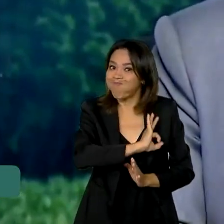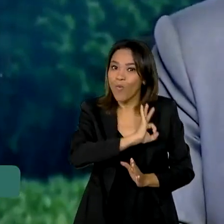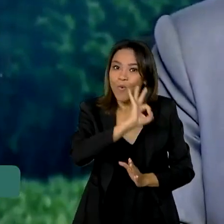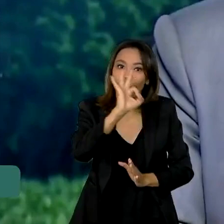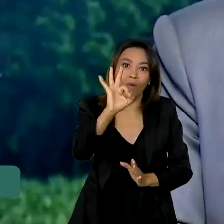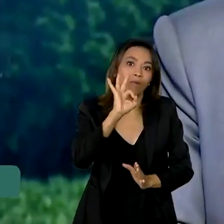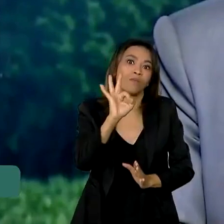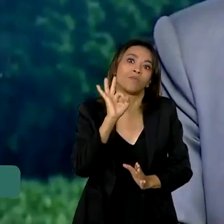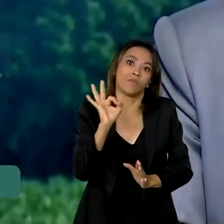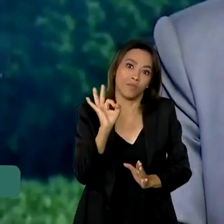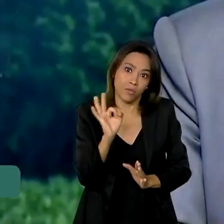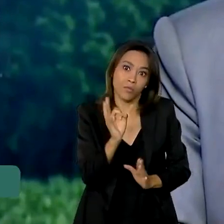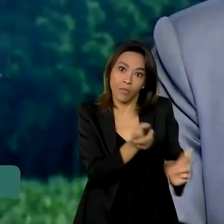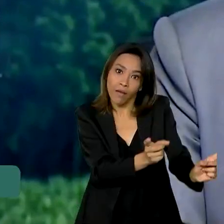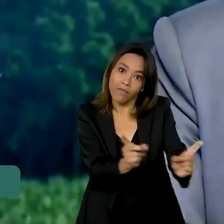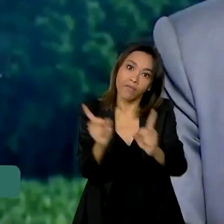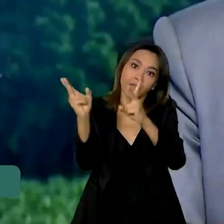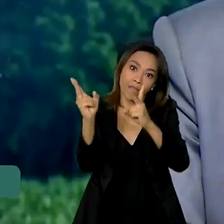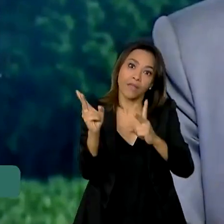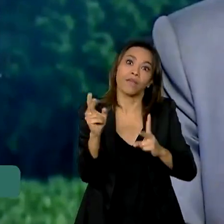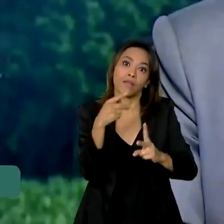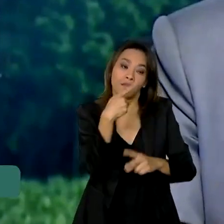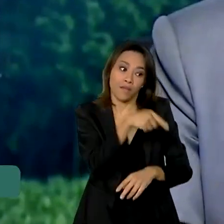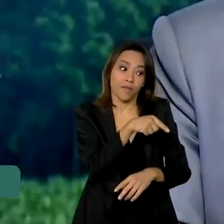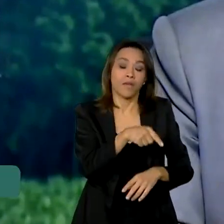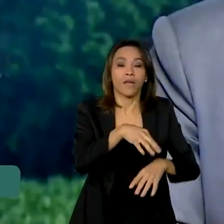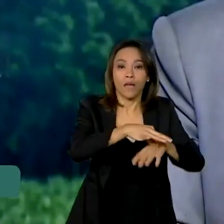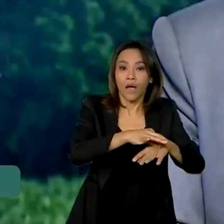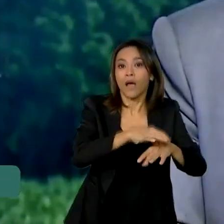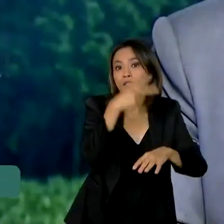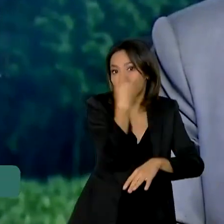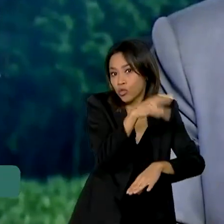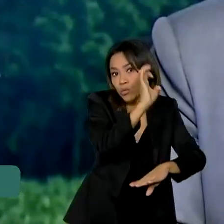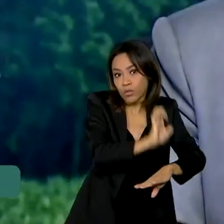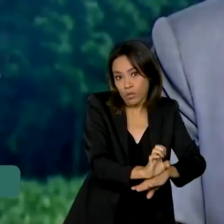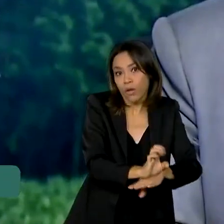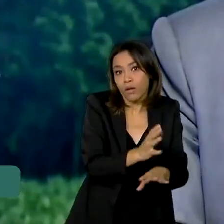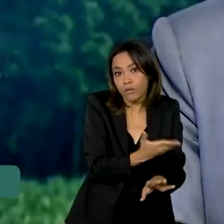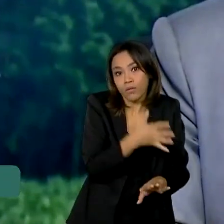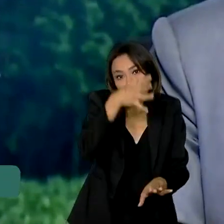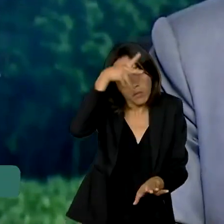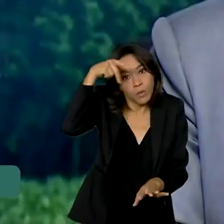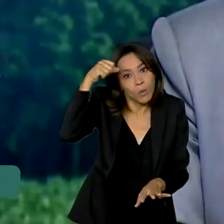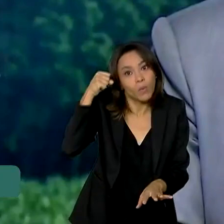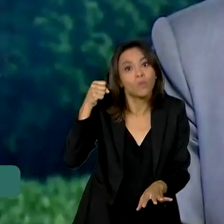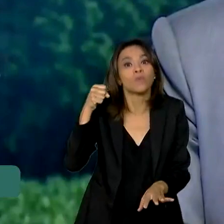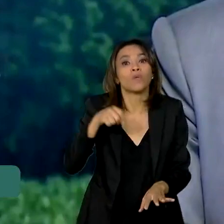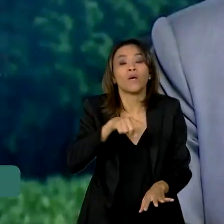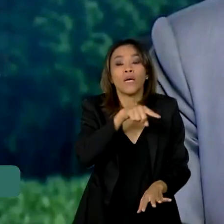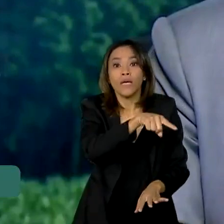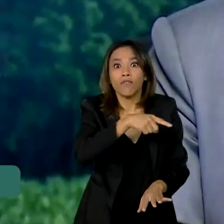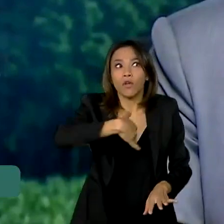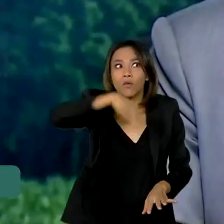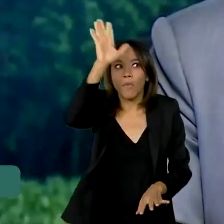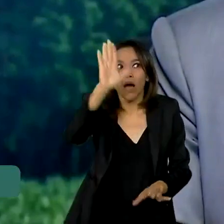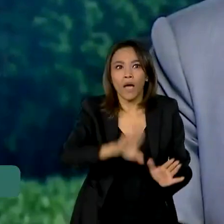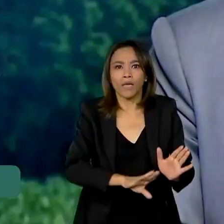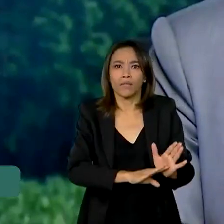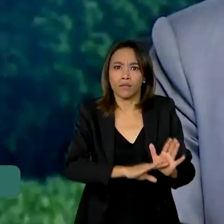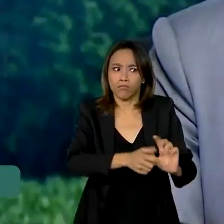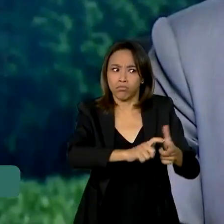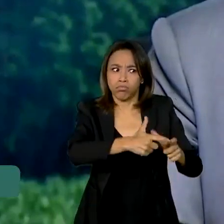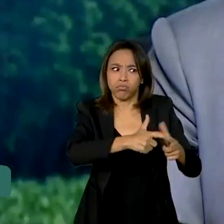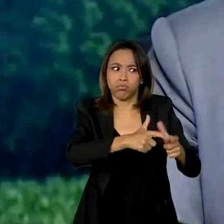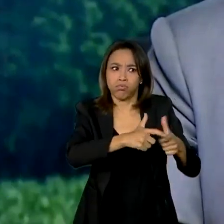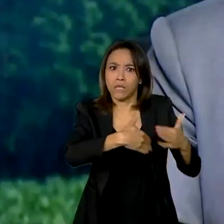nas possibilidades de exportação do Mato Grosso e por isso também foi o estado que mais cresceu, acho que por isso da escolha da